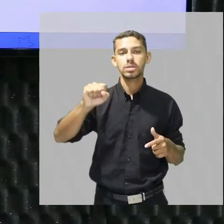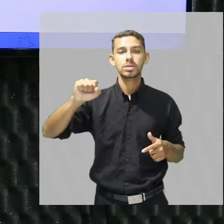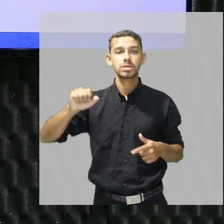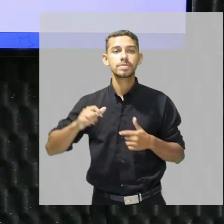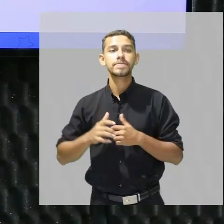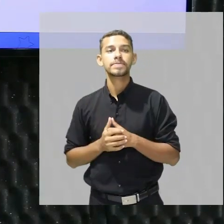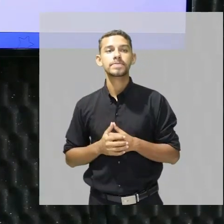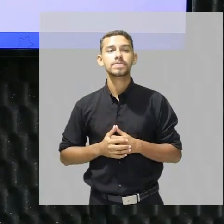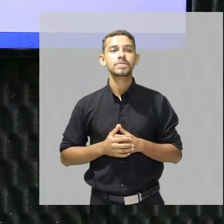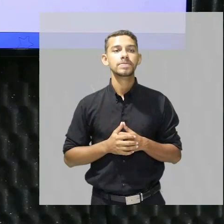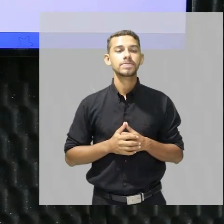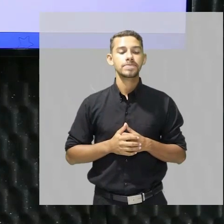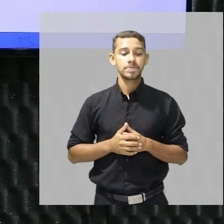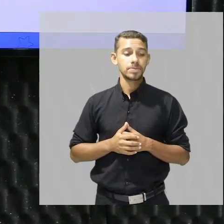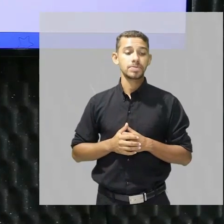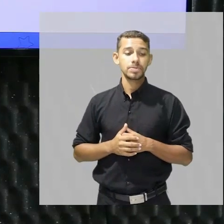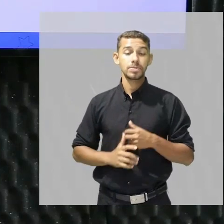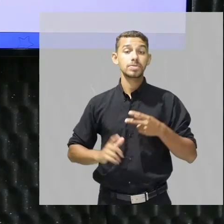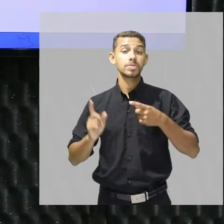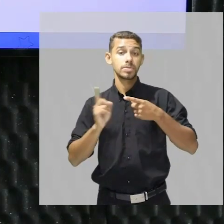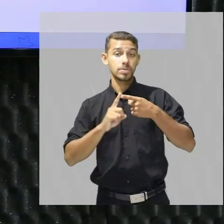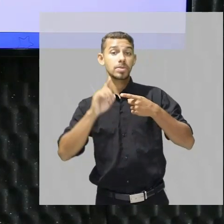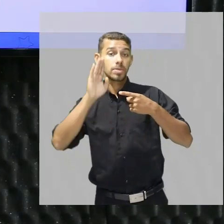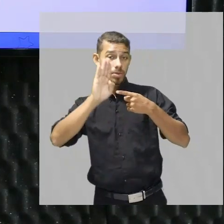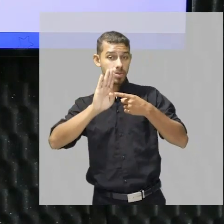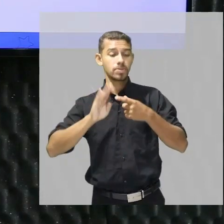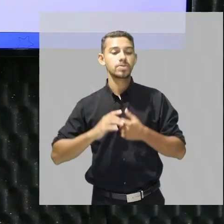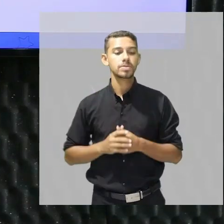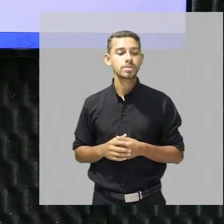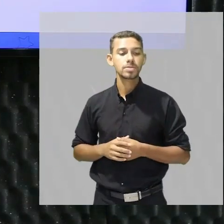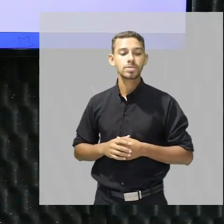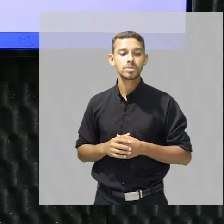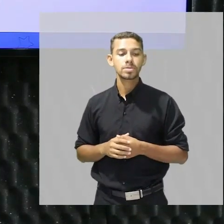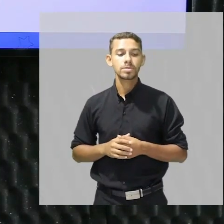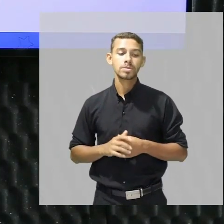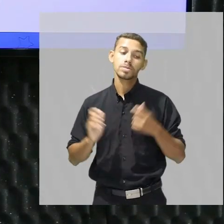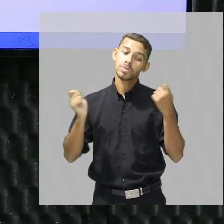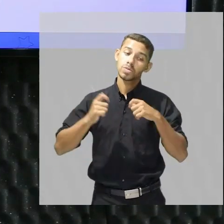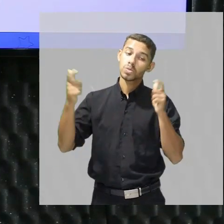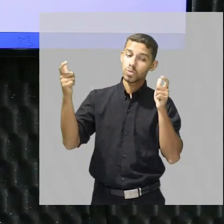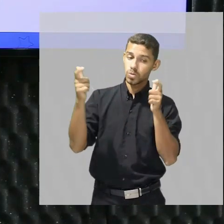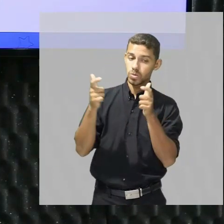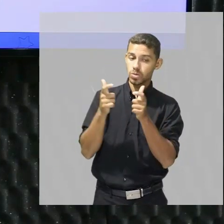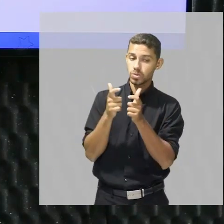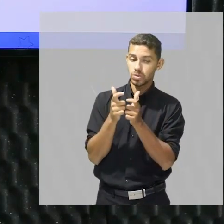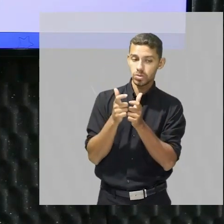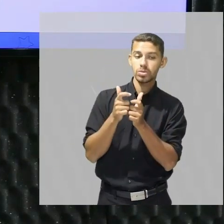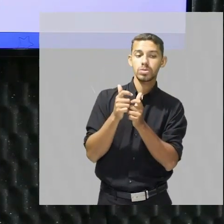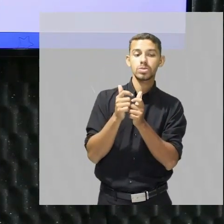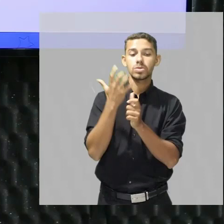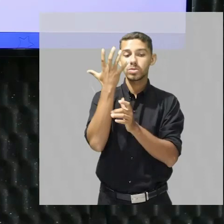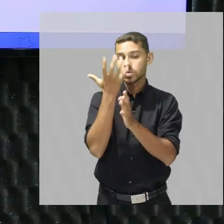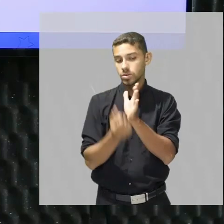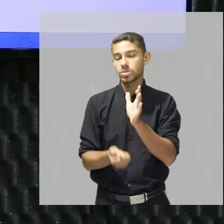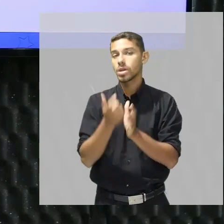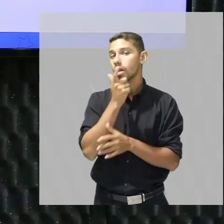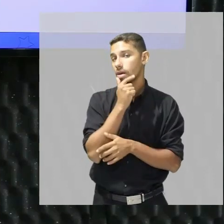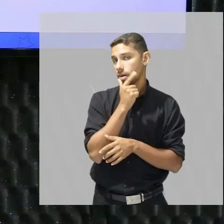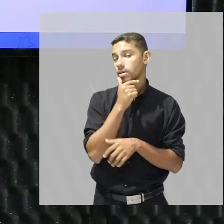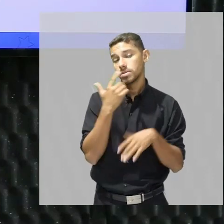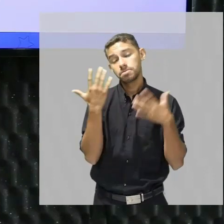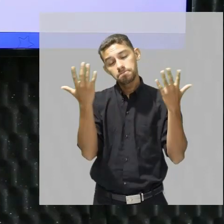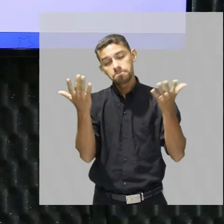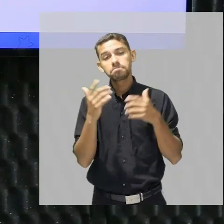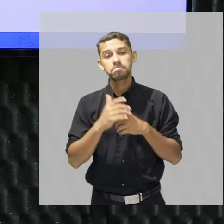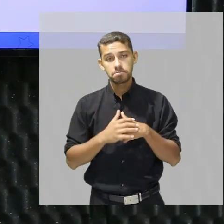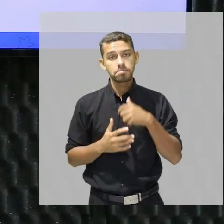Então, a letra A está descartada. A letra B diz que elas poderiam fornecer uma diminuição da absorção de